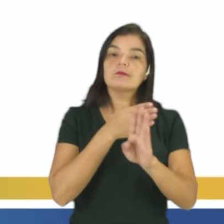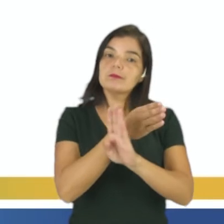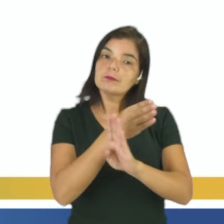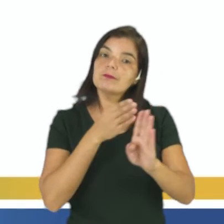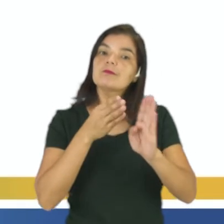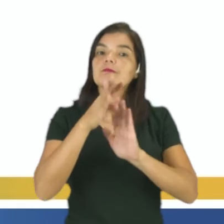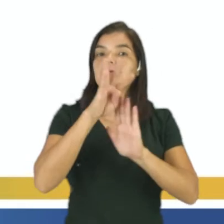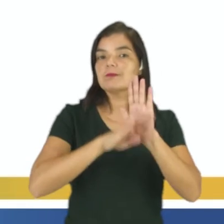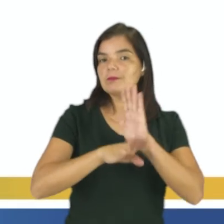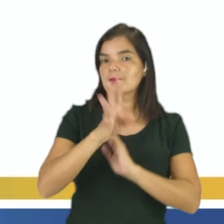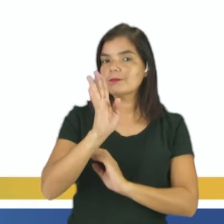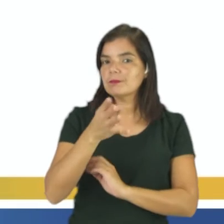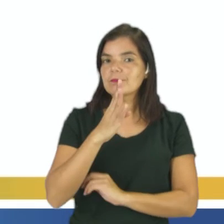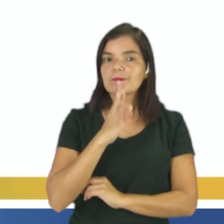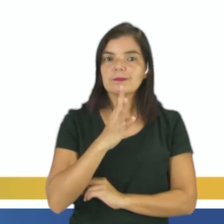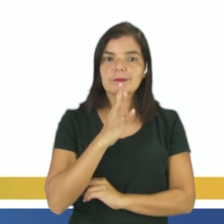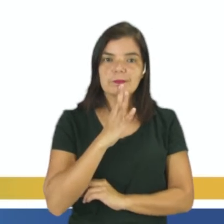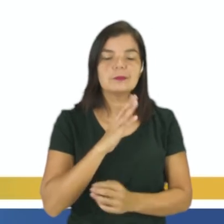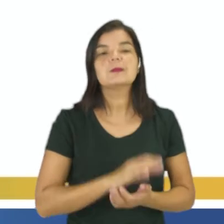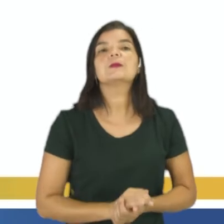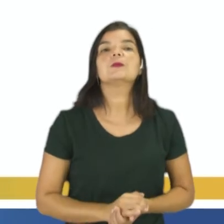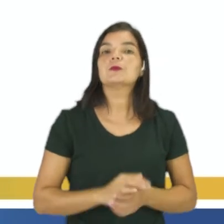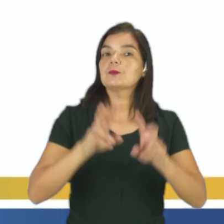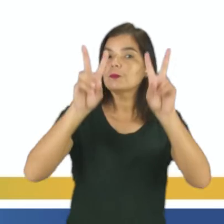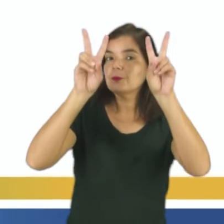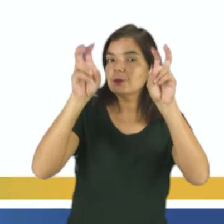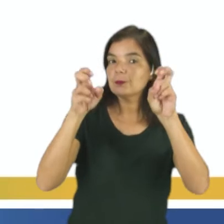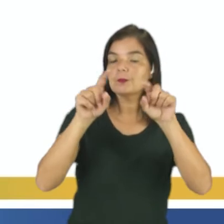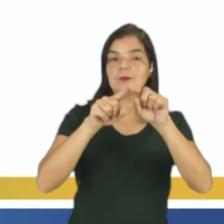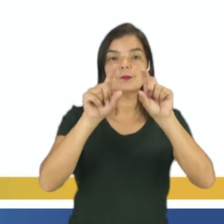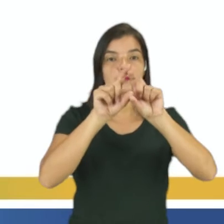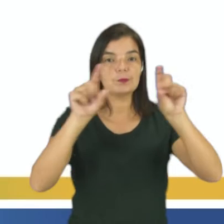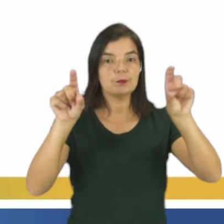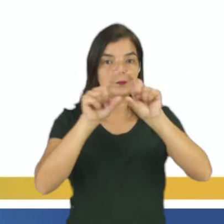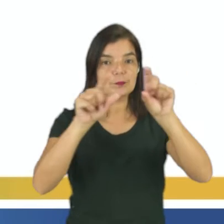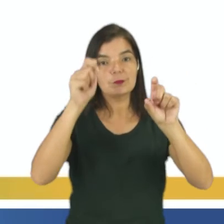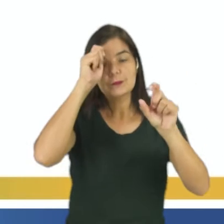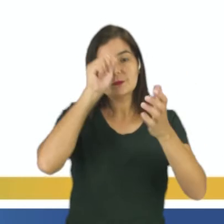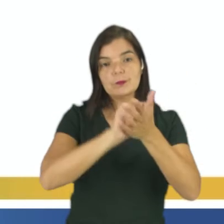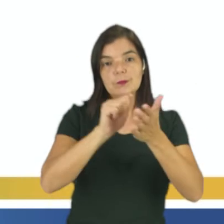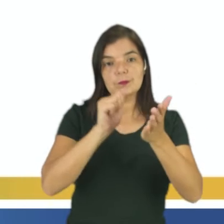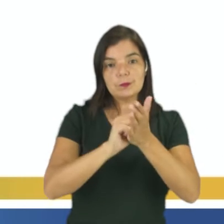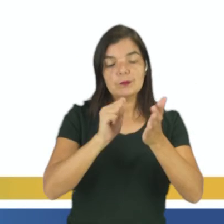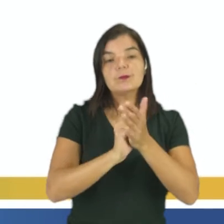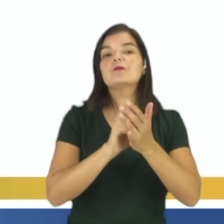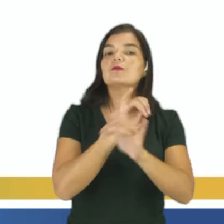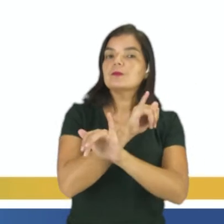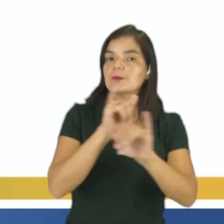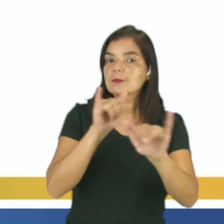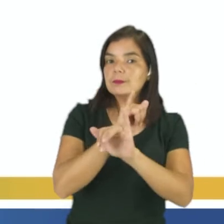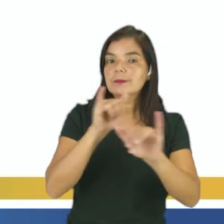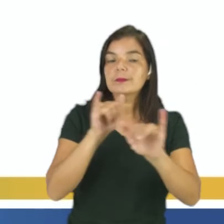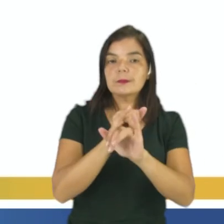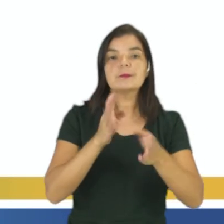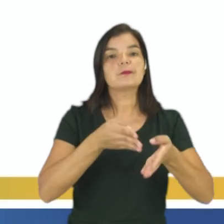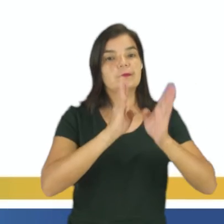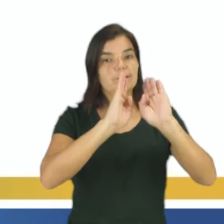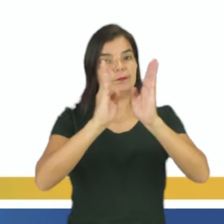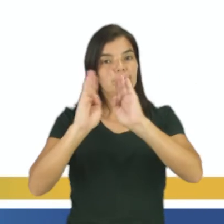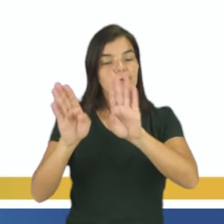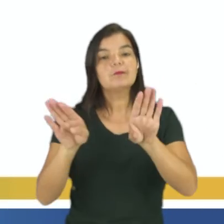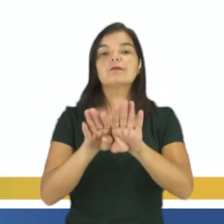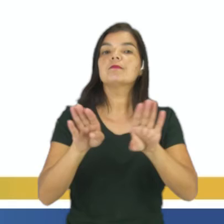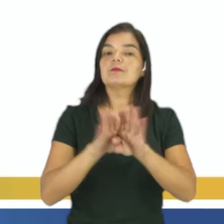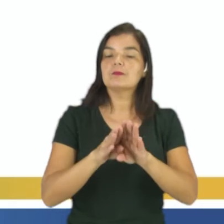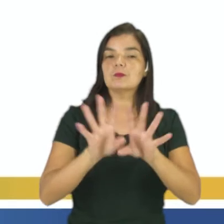modalidade de texto eu conheço. Então, o título, o sobrenome, lá os dados bibliográficos que eu falei com vocês, o resumo